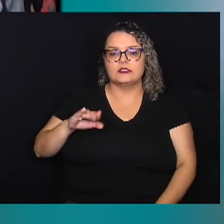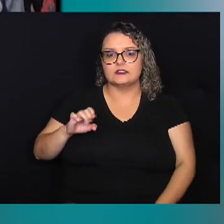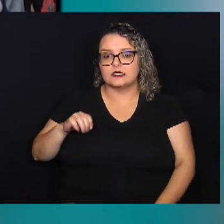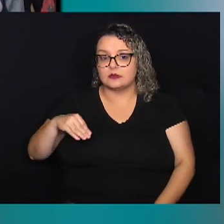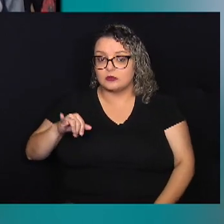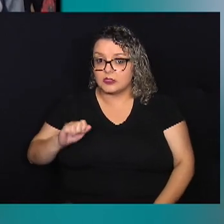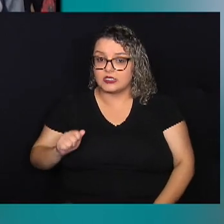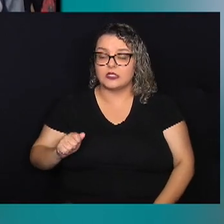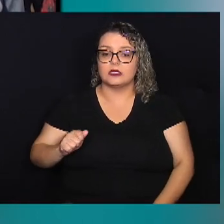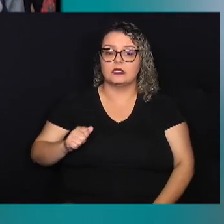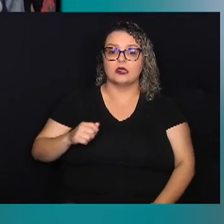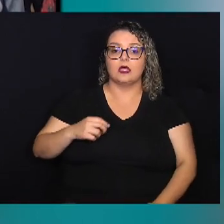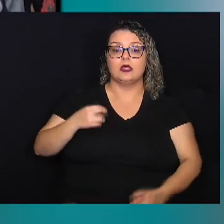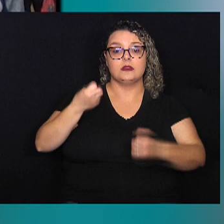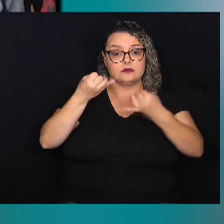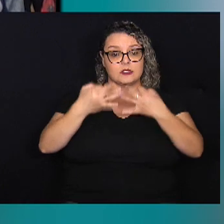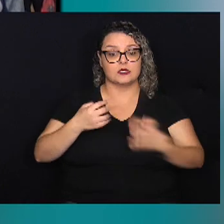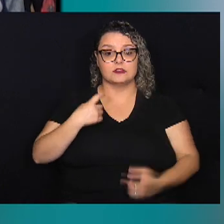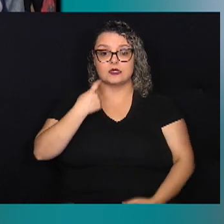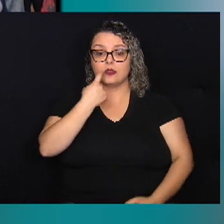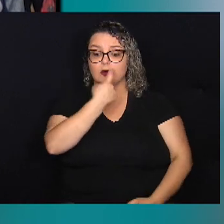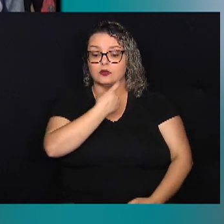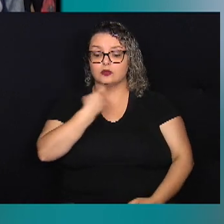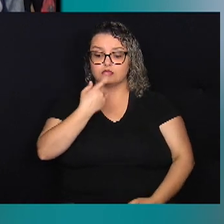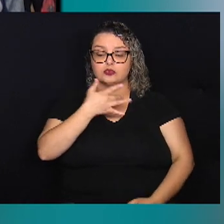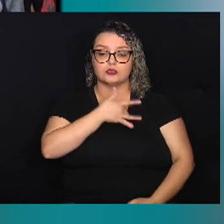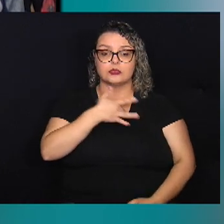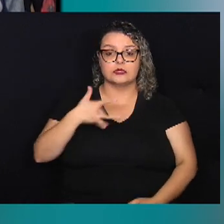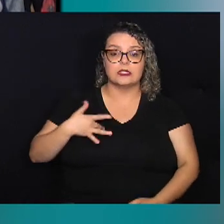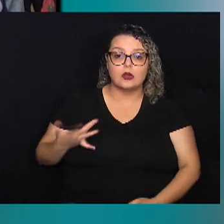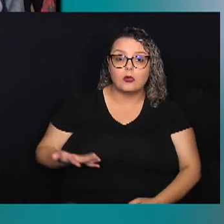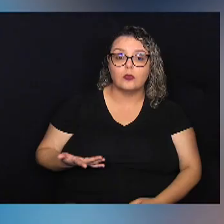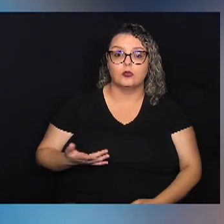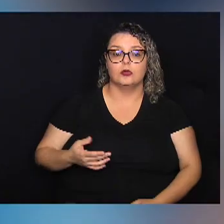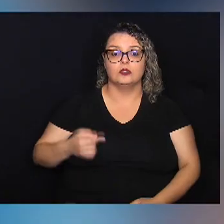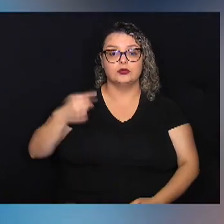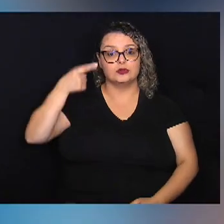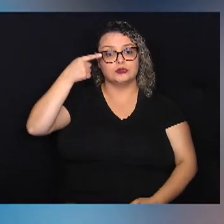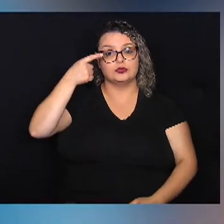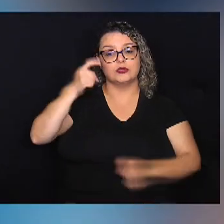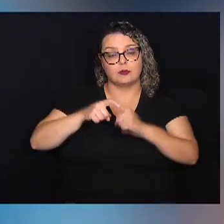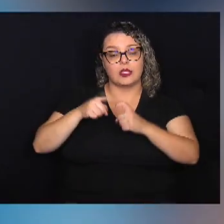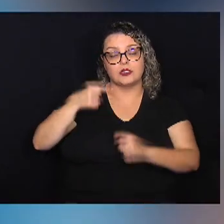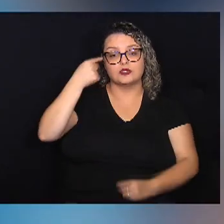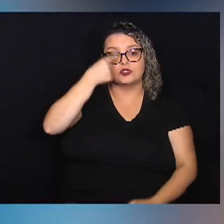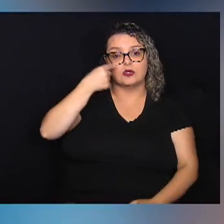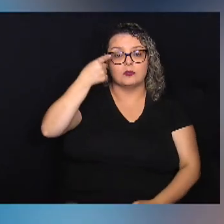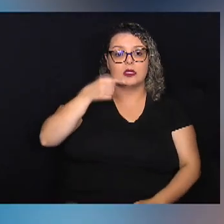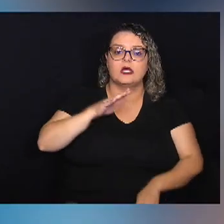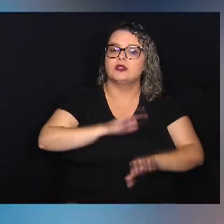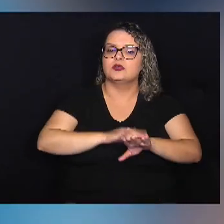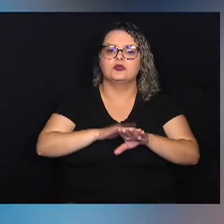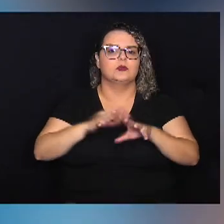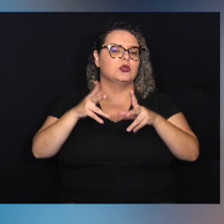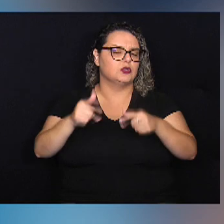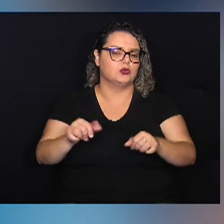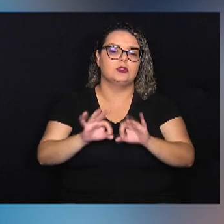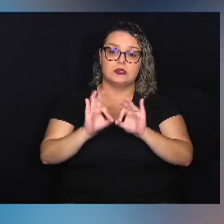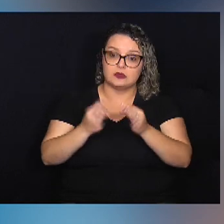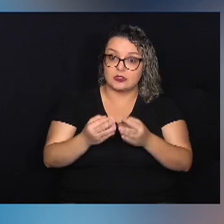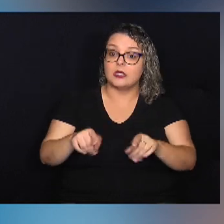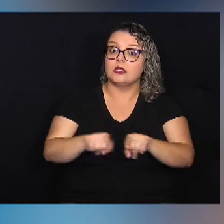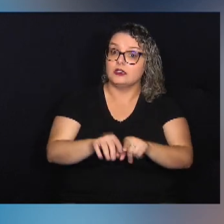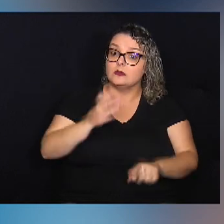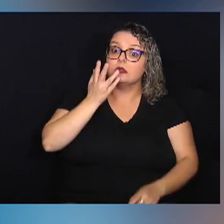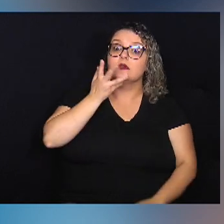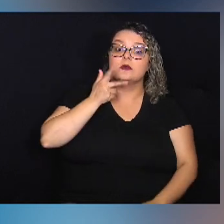saúde bucal, oftalmologia, tem atividade para a família toda. E também para as